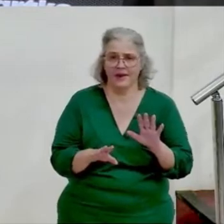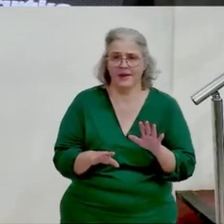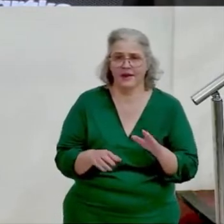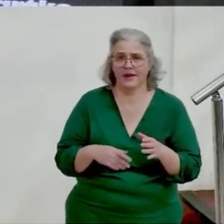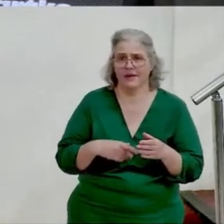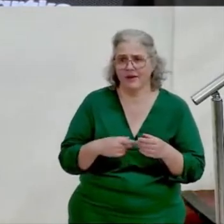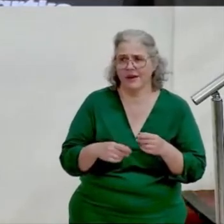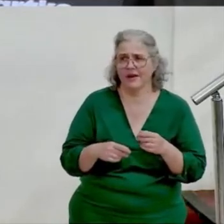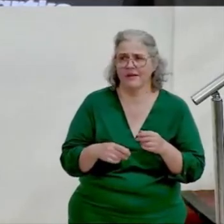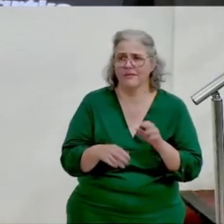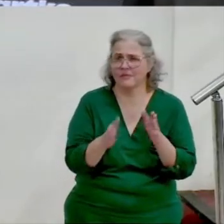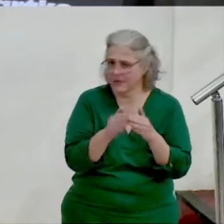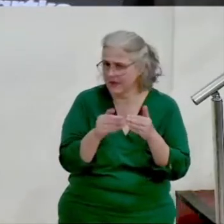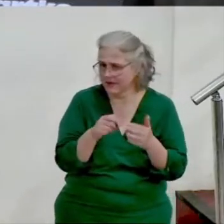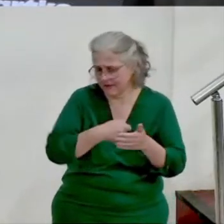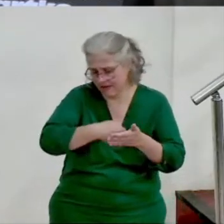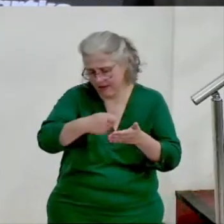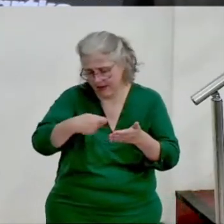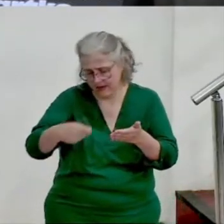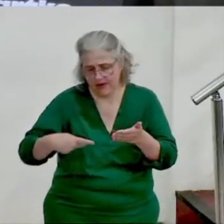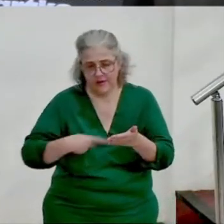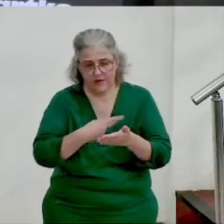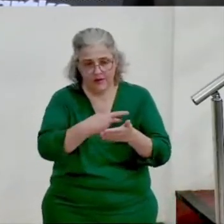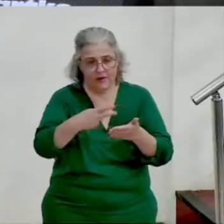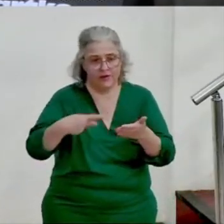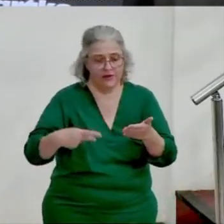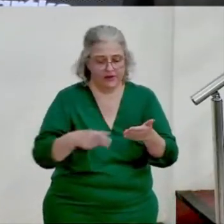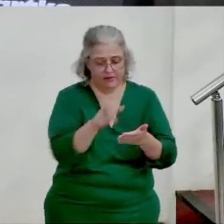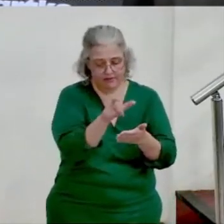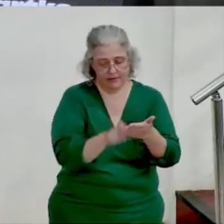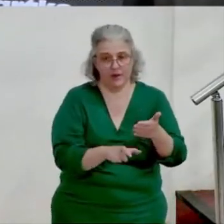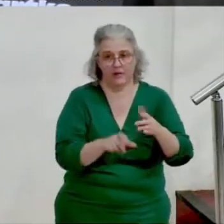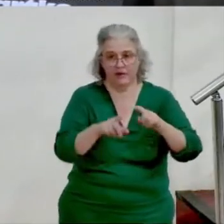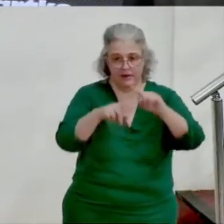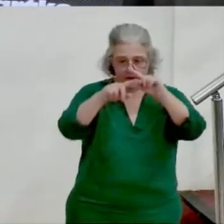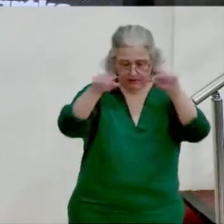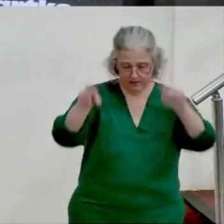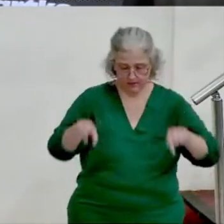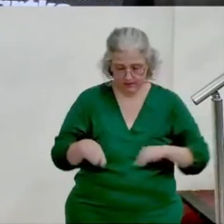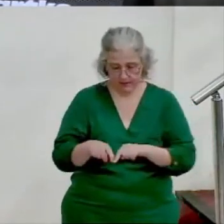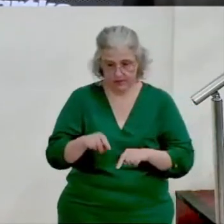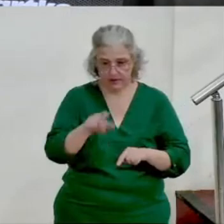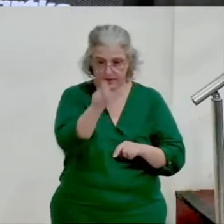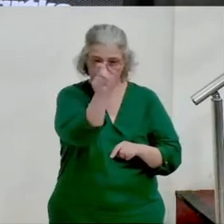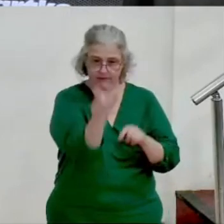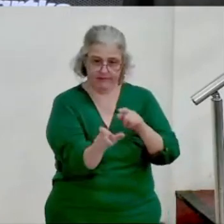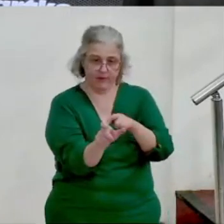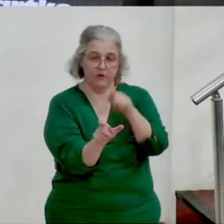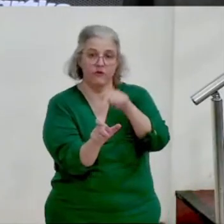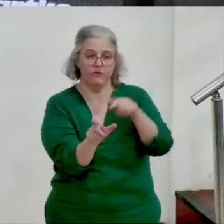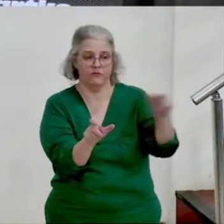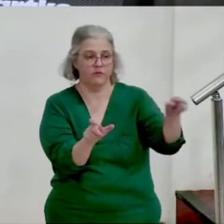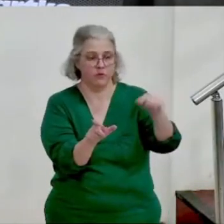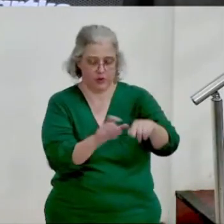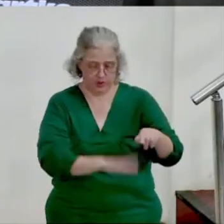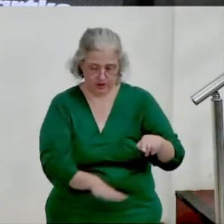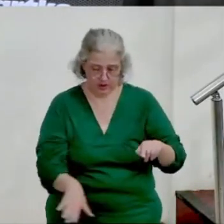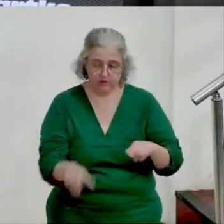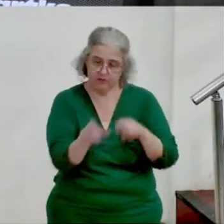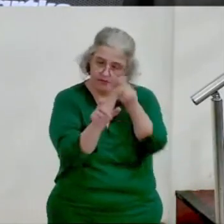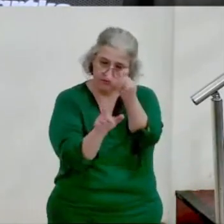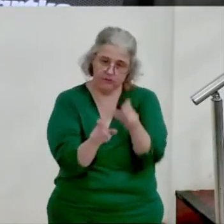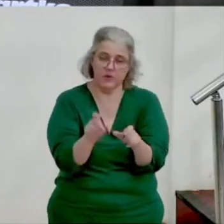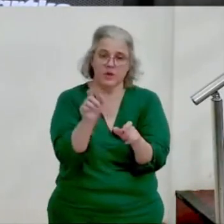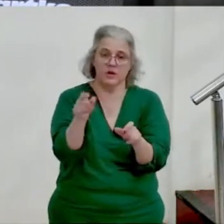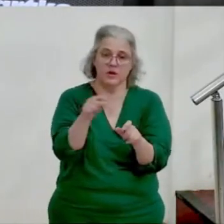desenho. E o desenho vai ser você, bem no meio da folha, e um círculo ao redor de você. Então, você no meio da folha,